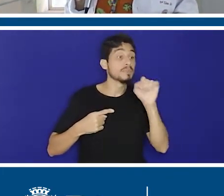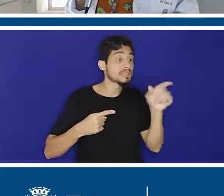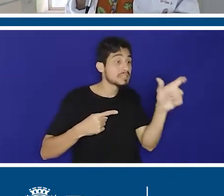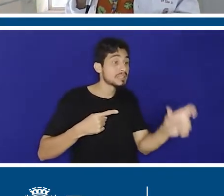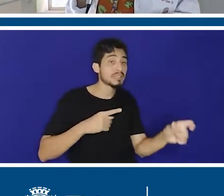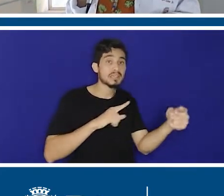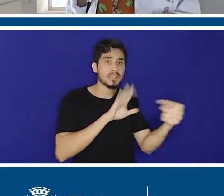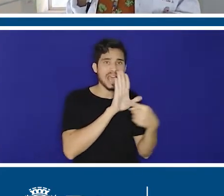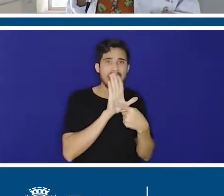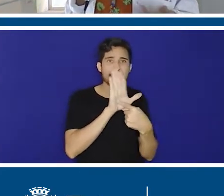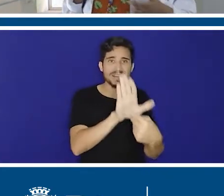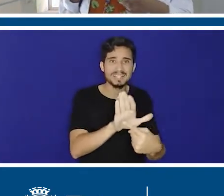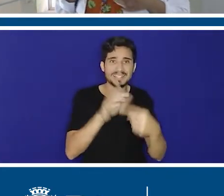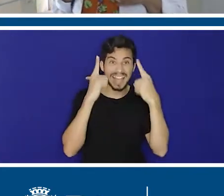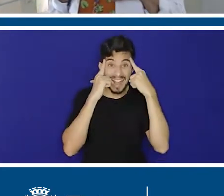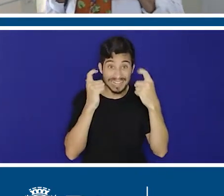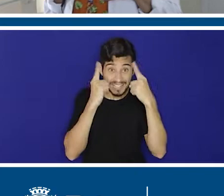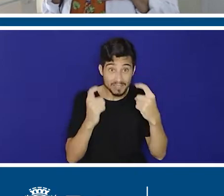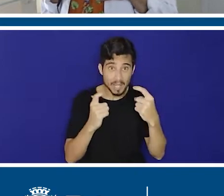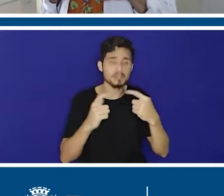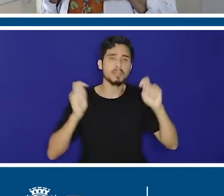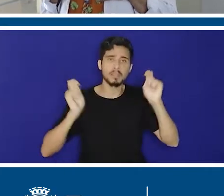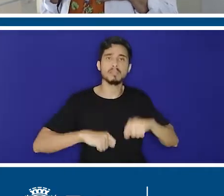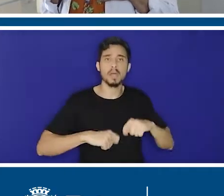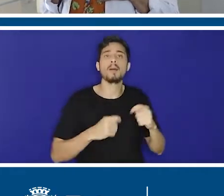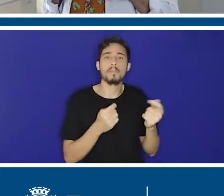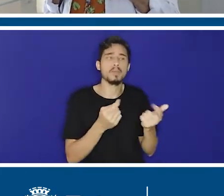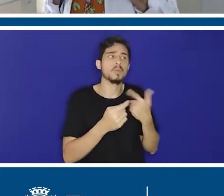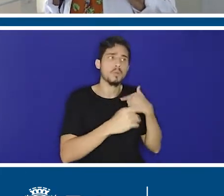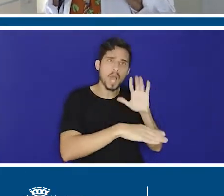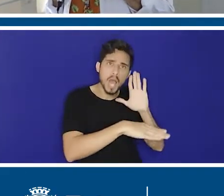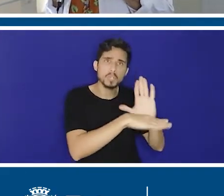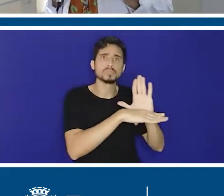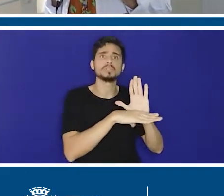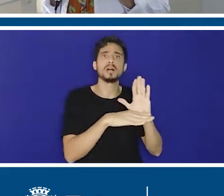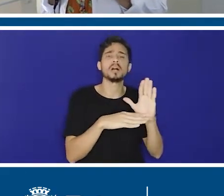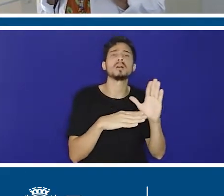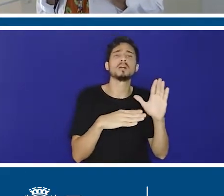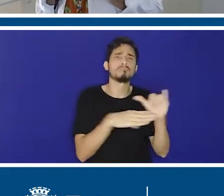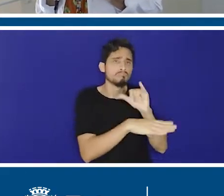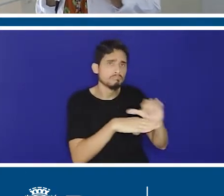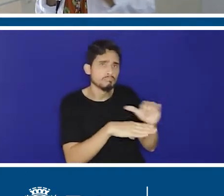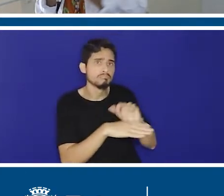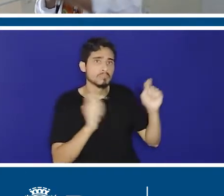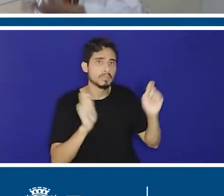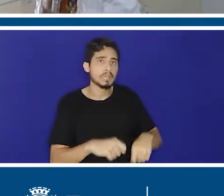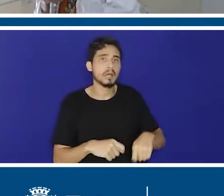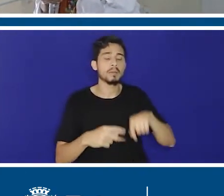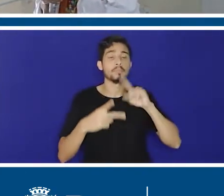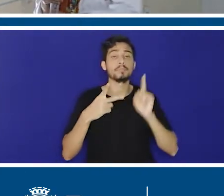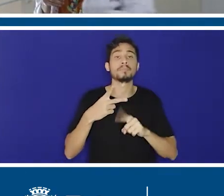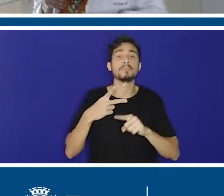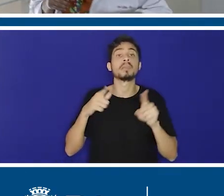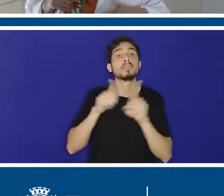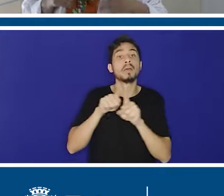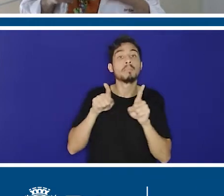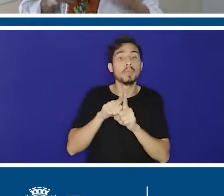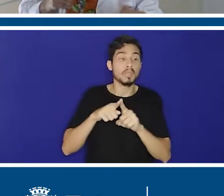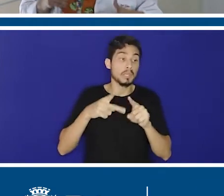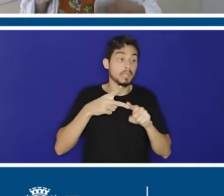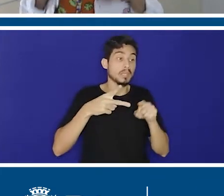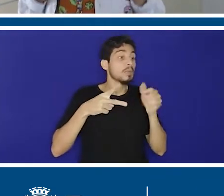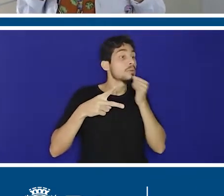agressividade, né? Eu posso intervir no comportamento obsessivo, compulsivo,